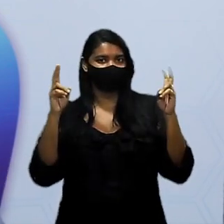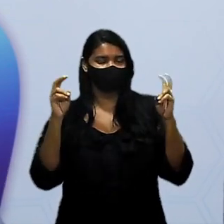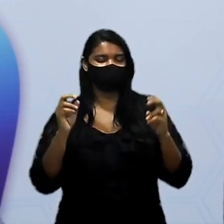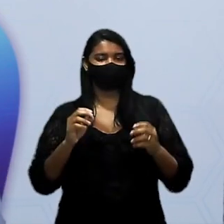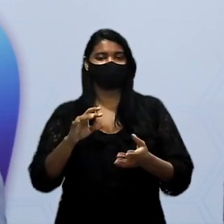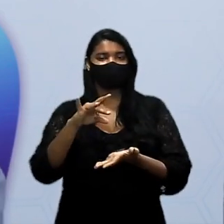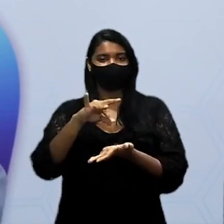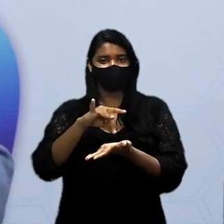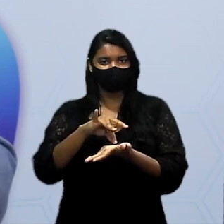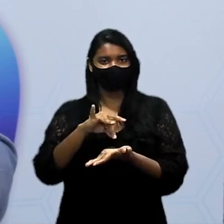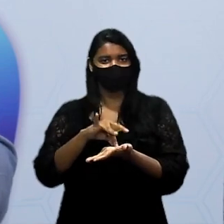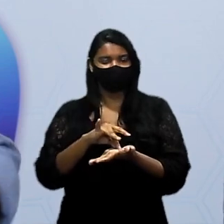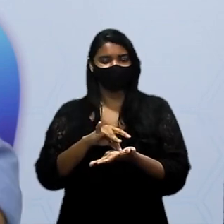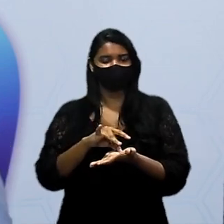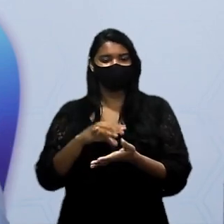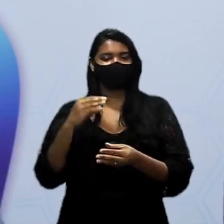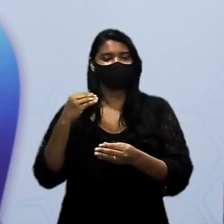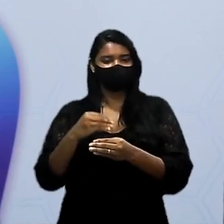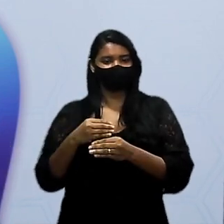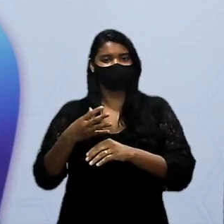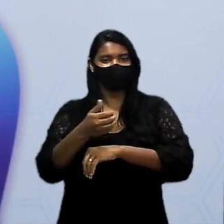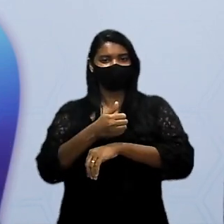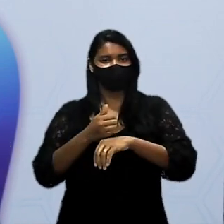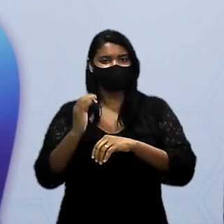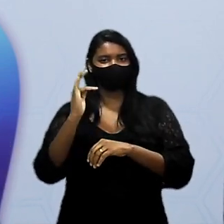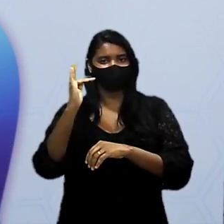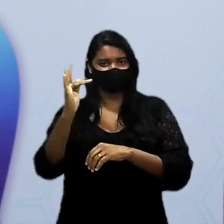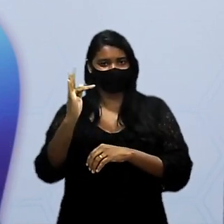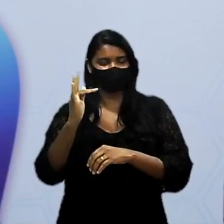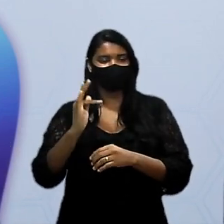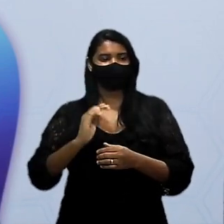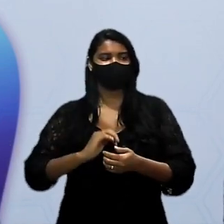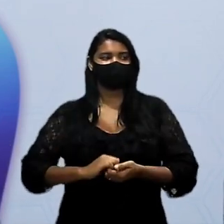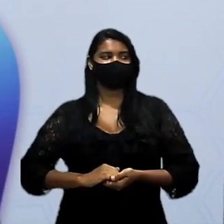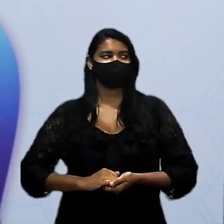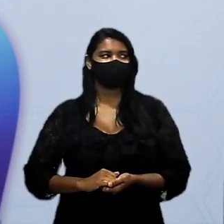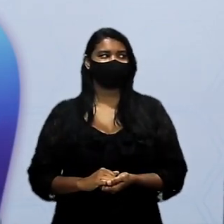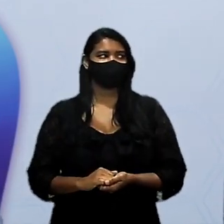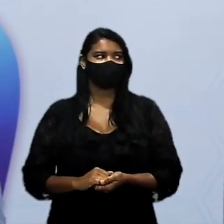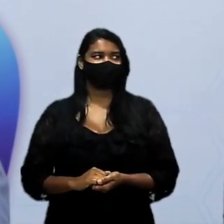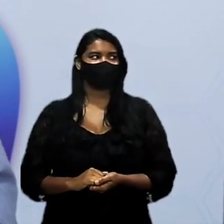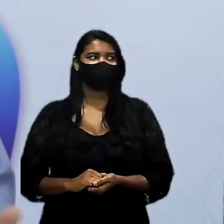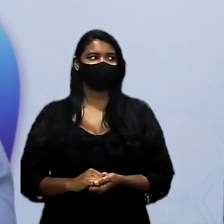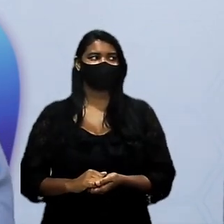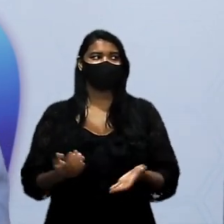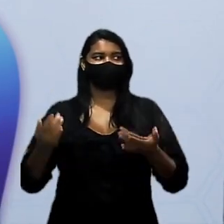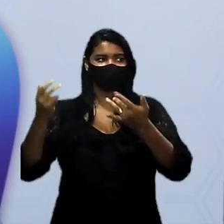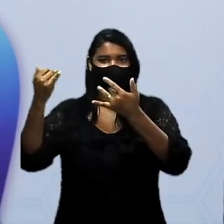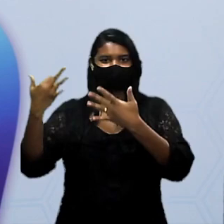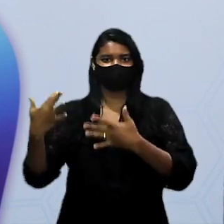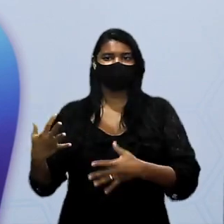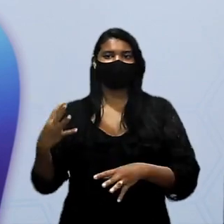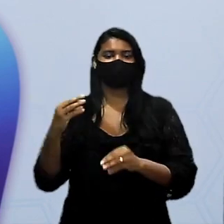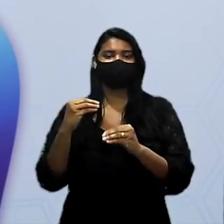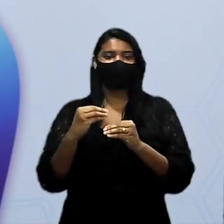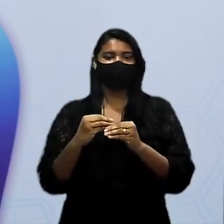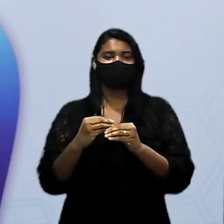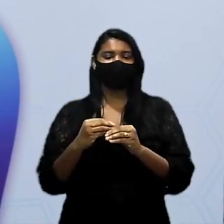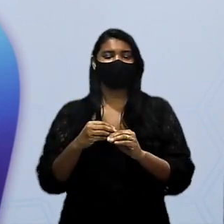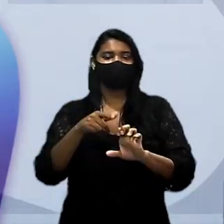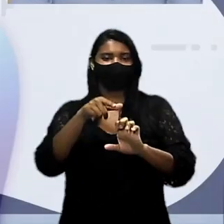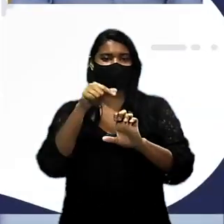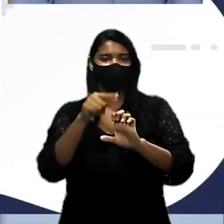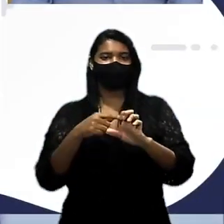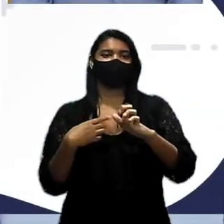na verdade, pega carona no tema anterior, né, de profissionais do futuro. Falar um pouco sobre a questão da empresa e